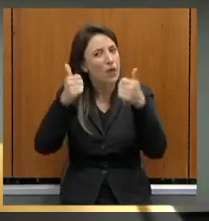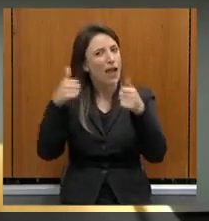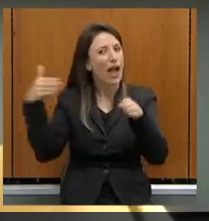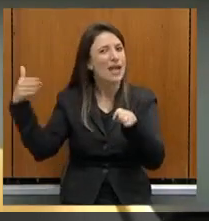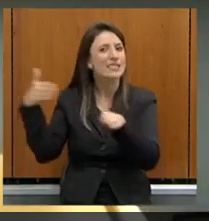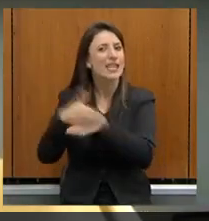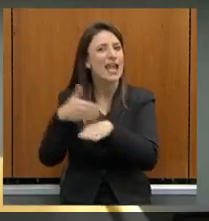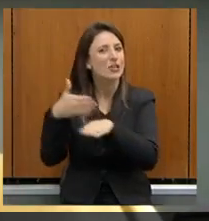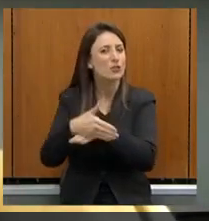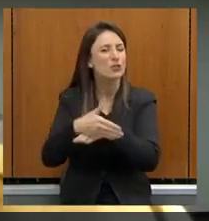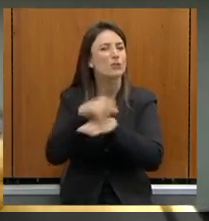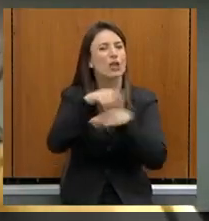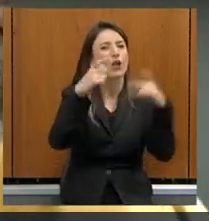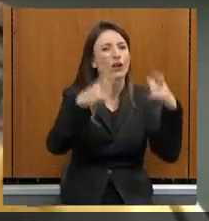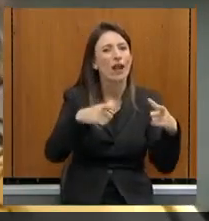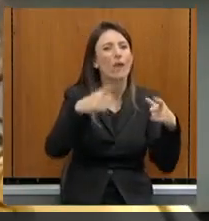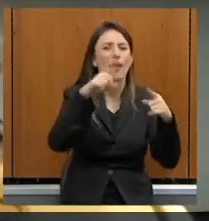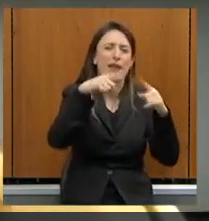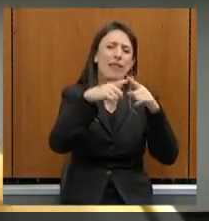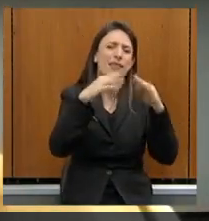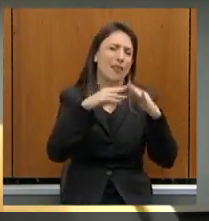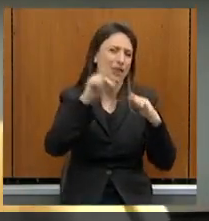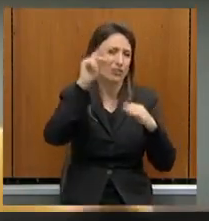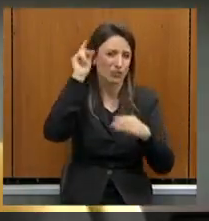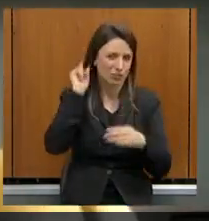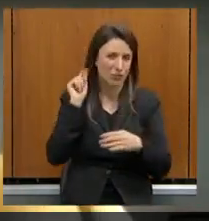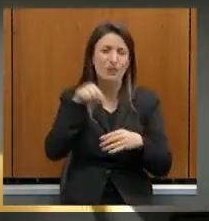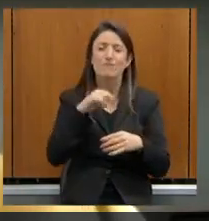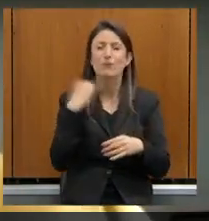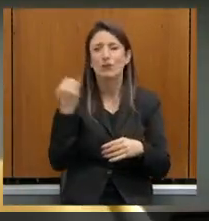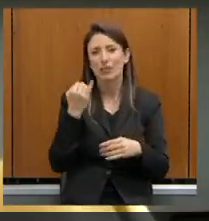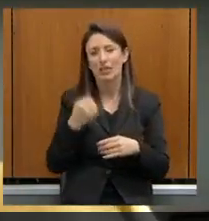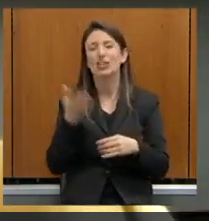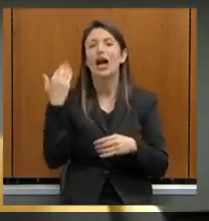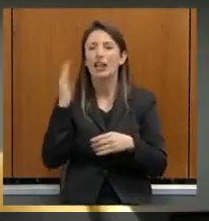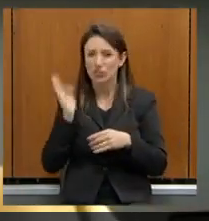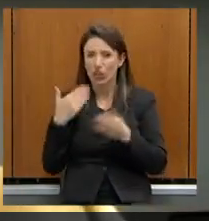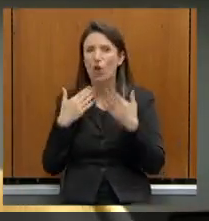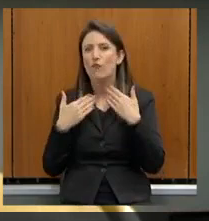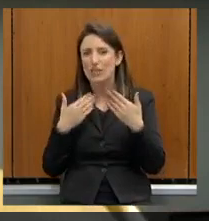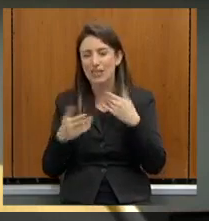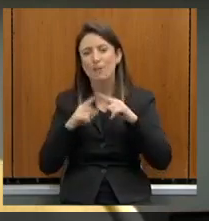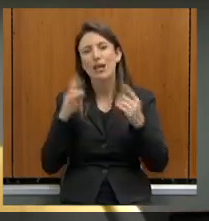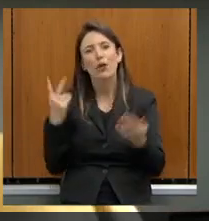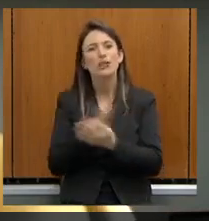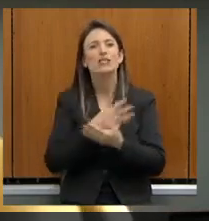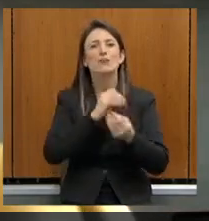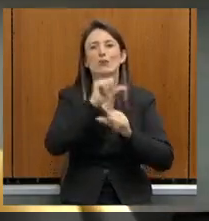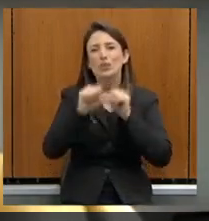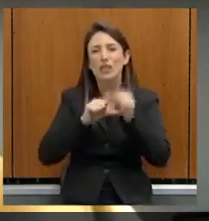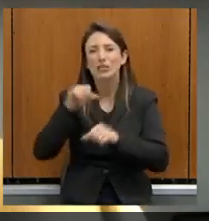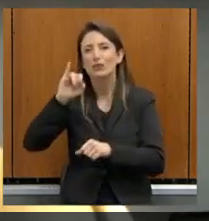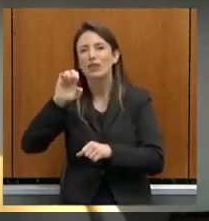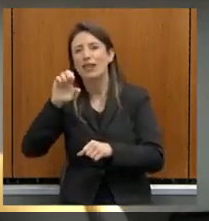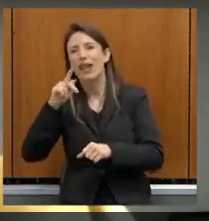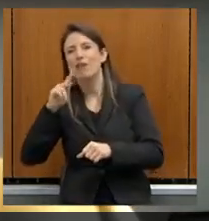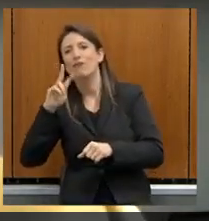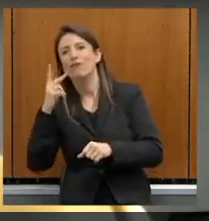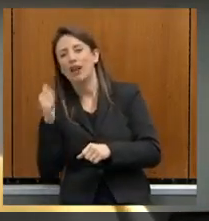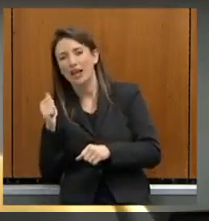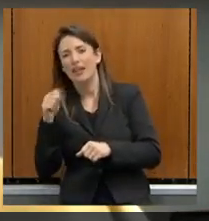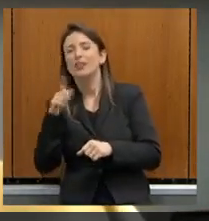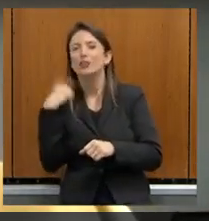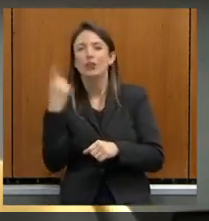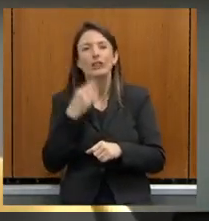eu estou falando porque é importante a gente tinha feito essa conversa anteriormente como teve mudança no IEFA a gente está retomando o